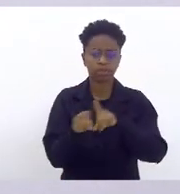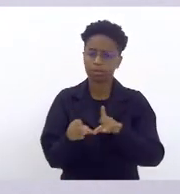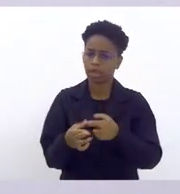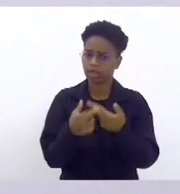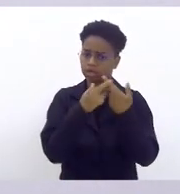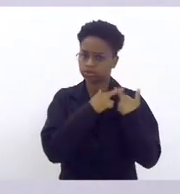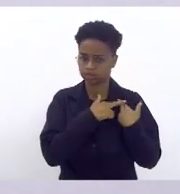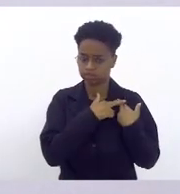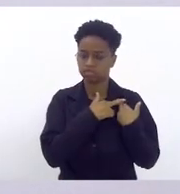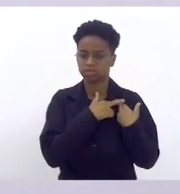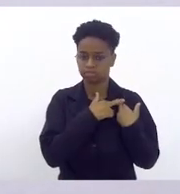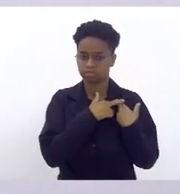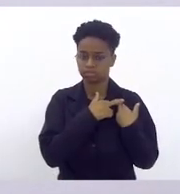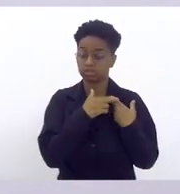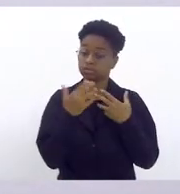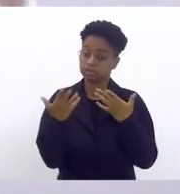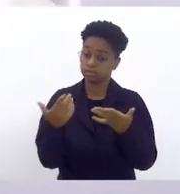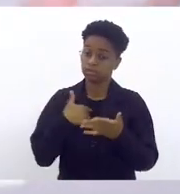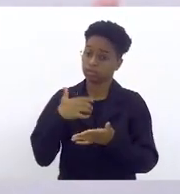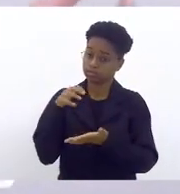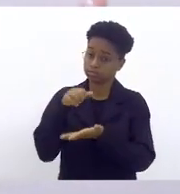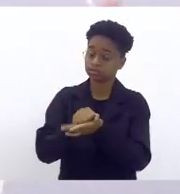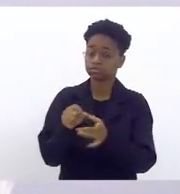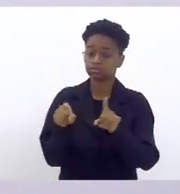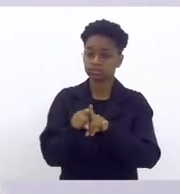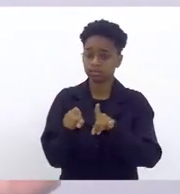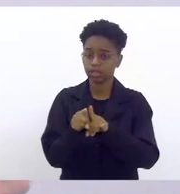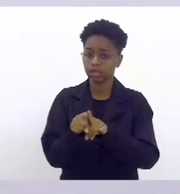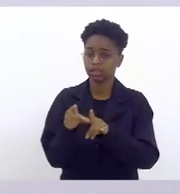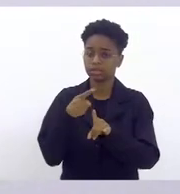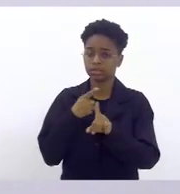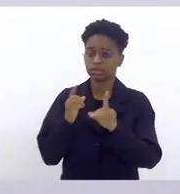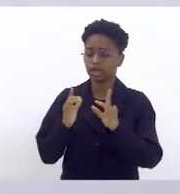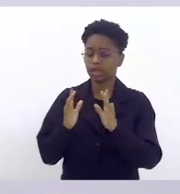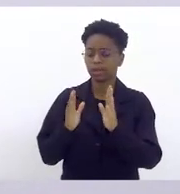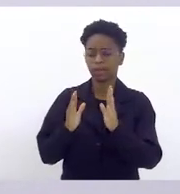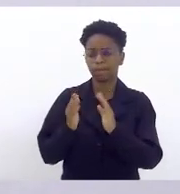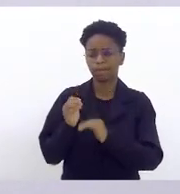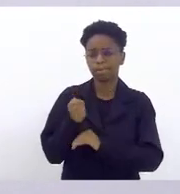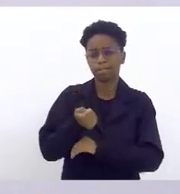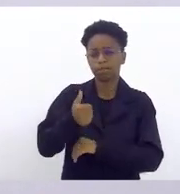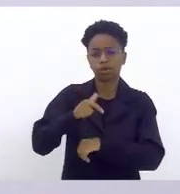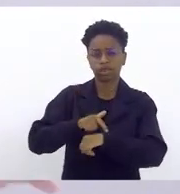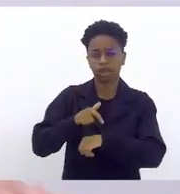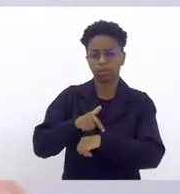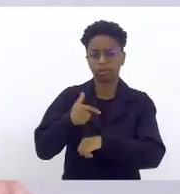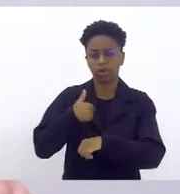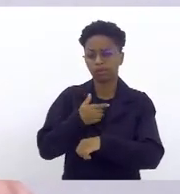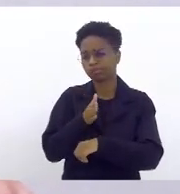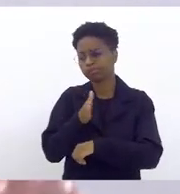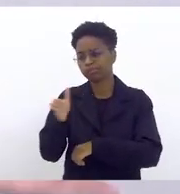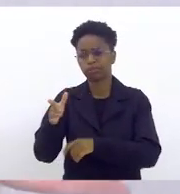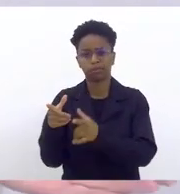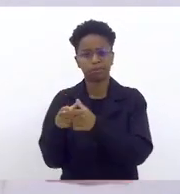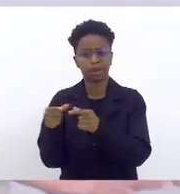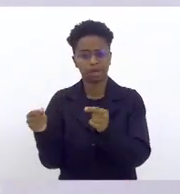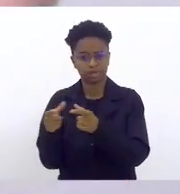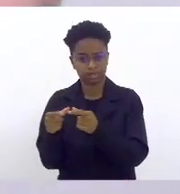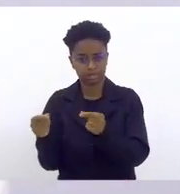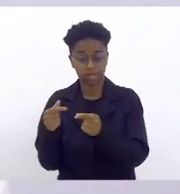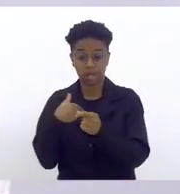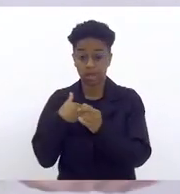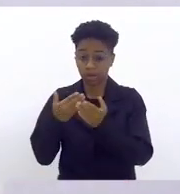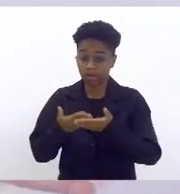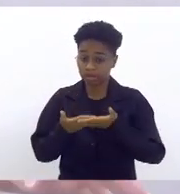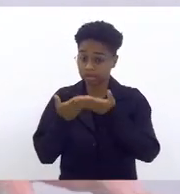né de registrar também que recentemente Ministro eu estive em Brasília entregando em mãos né